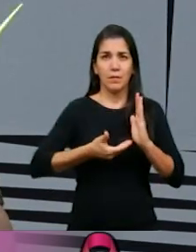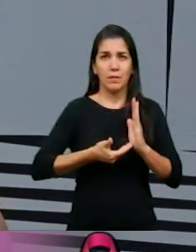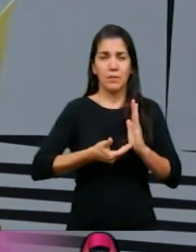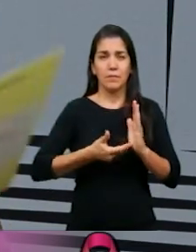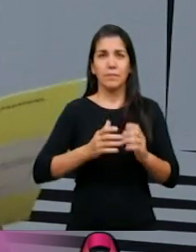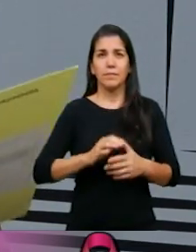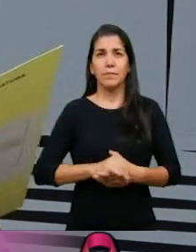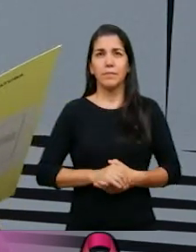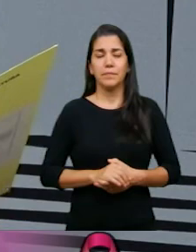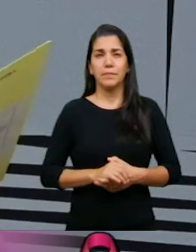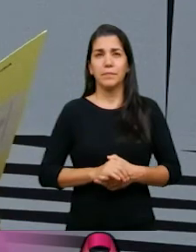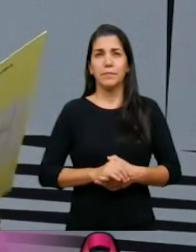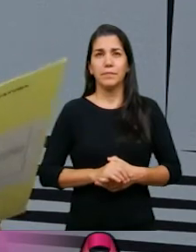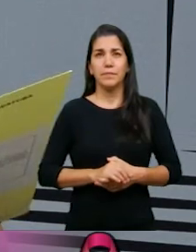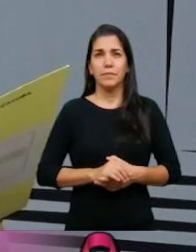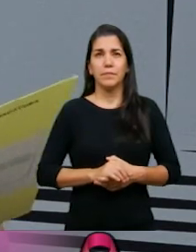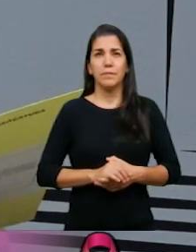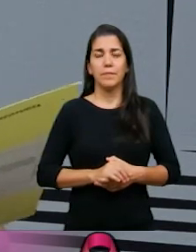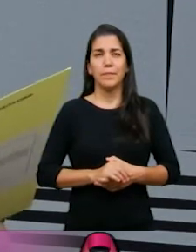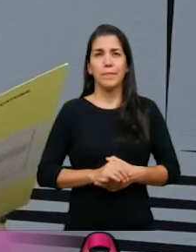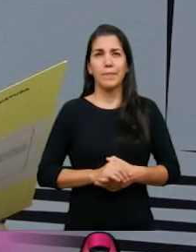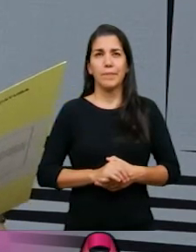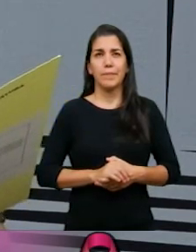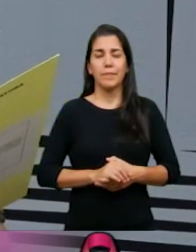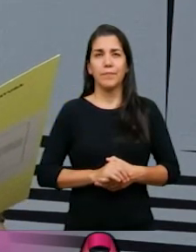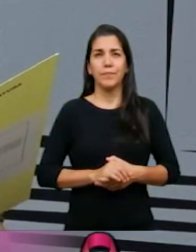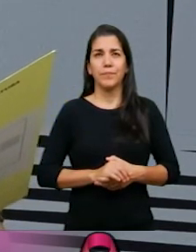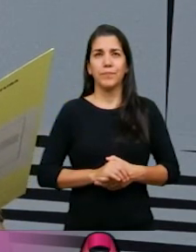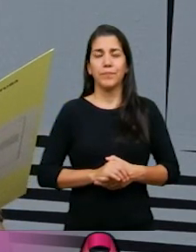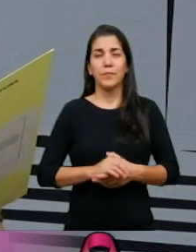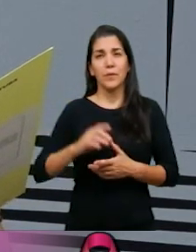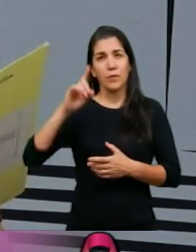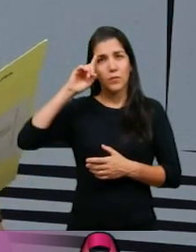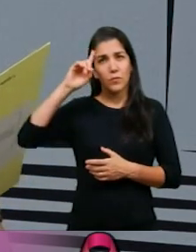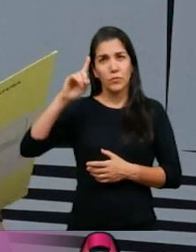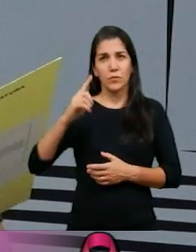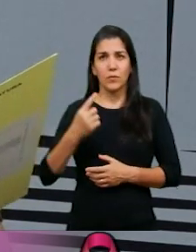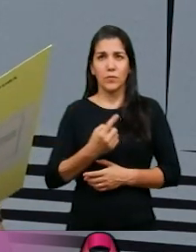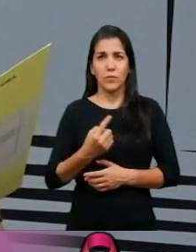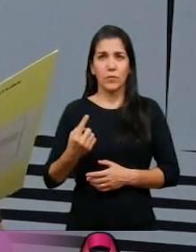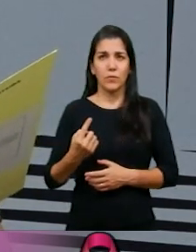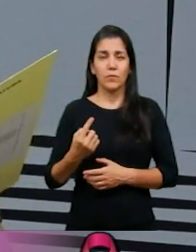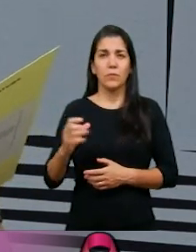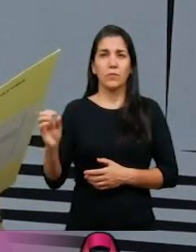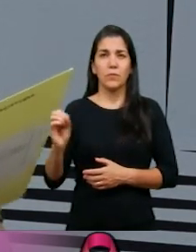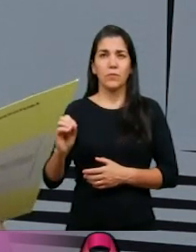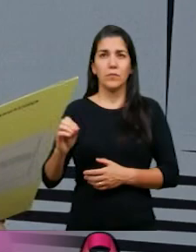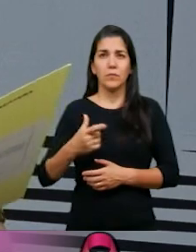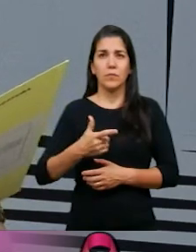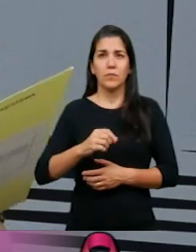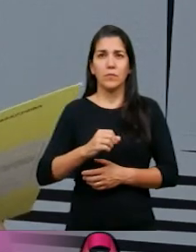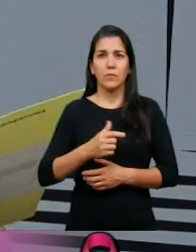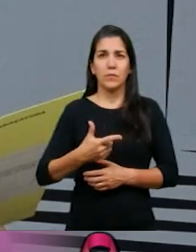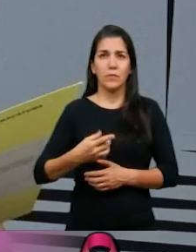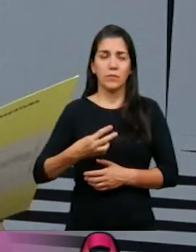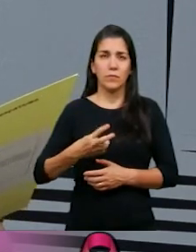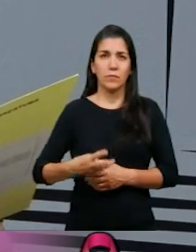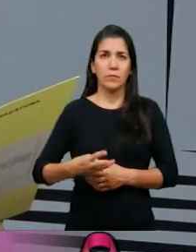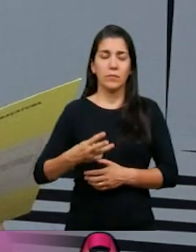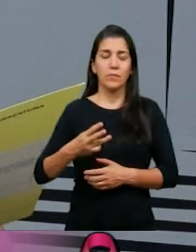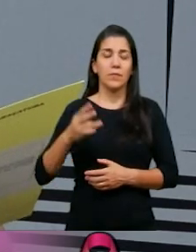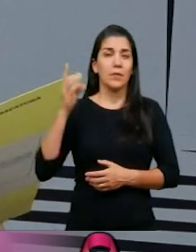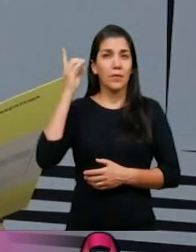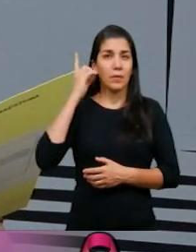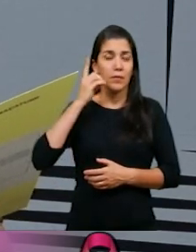Deputados. Senhora Presidente, considerando que no dia 11 de outubro de 2023, o deputado federal